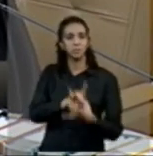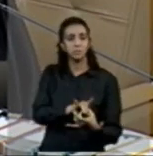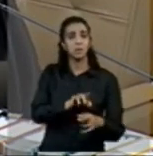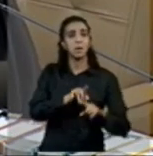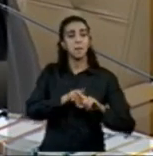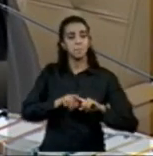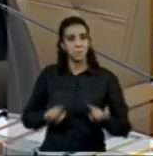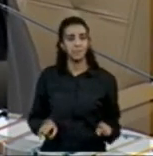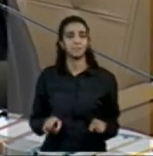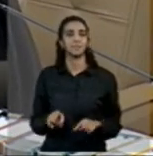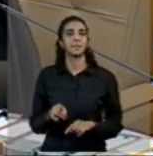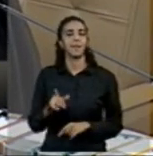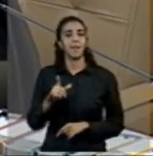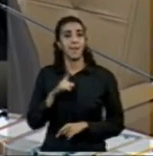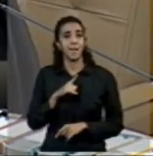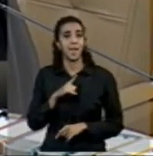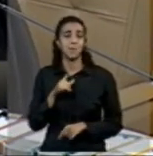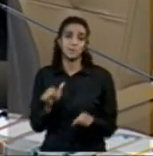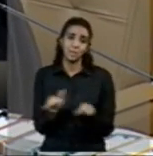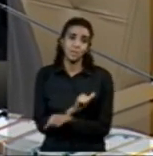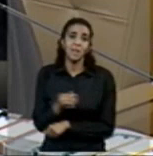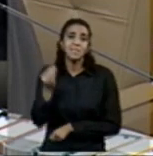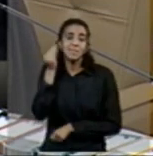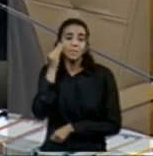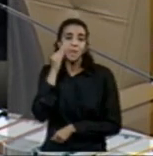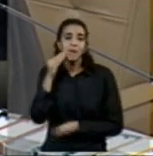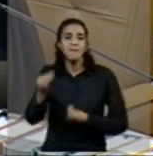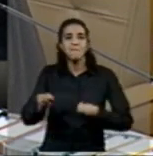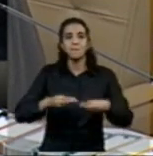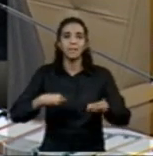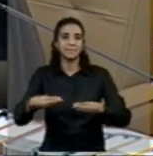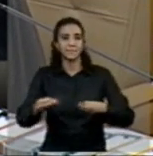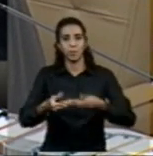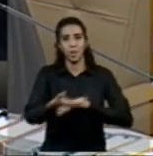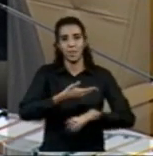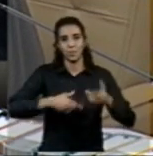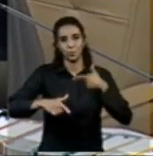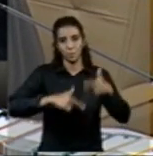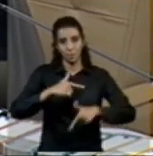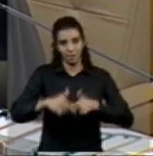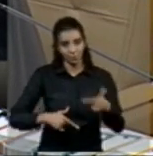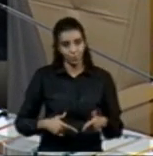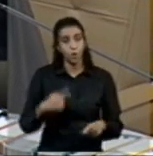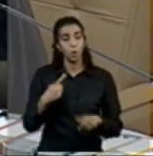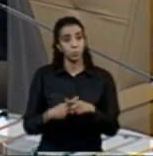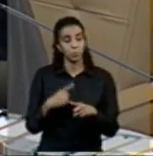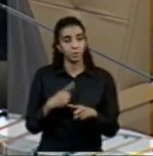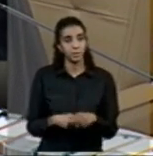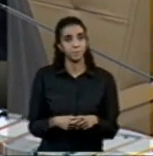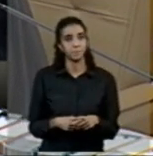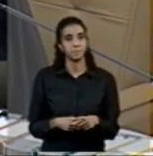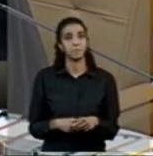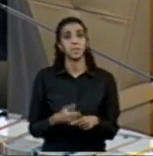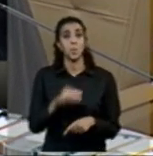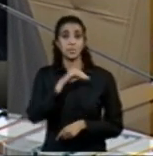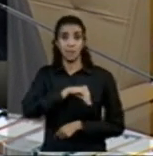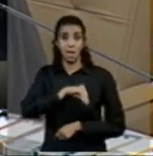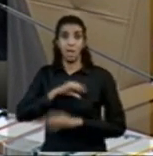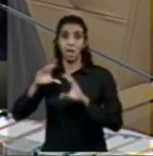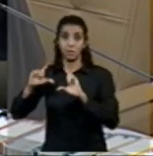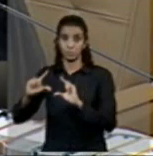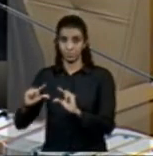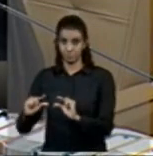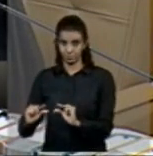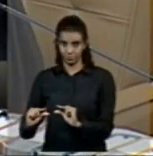uma forma de flexibilização das relações de trabalho ao permitir um rebaixamento nos salários,